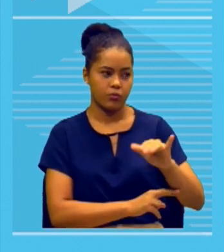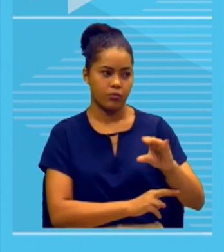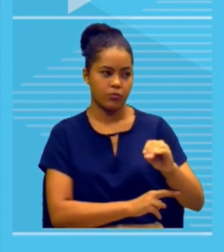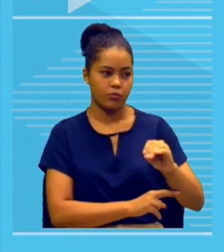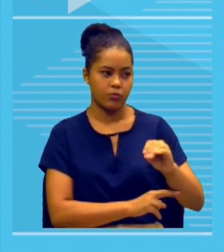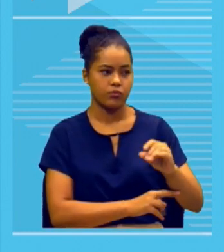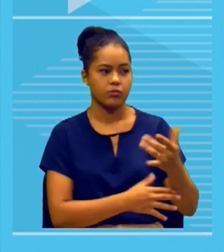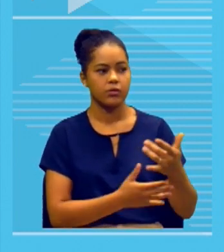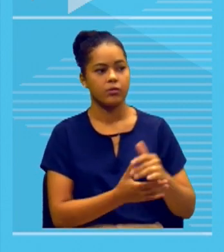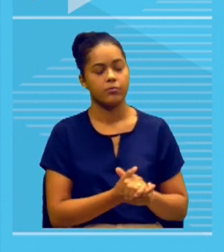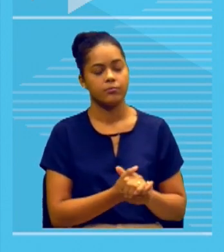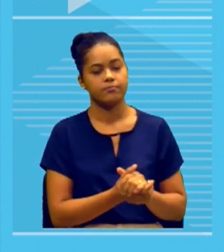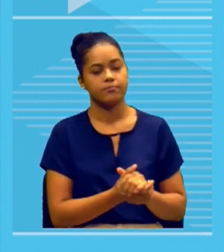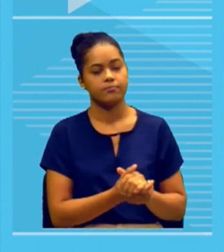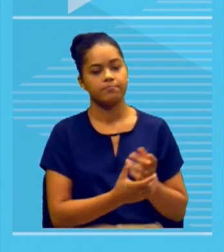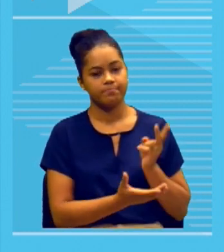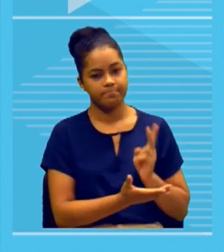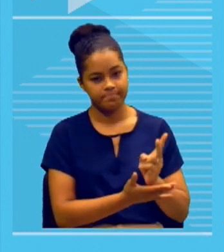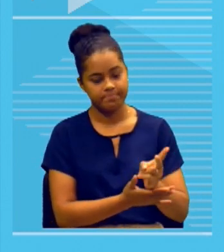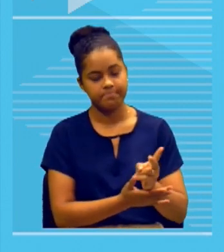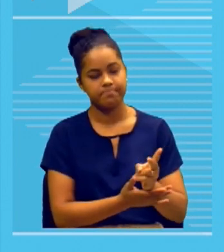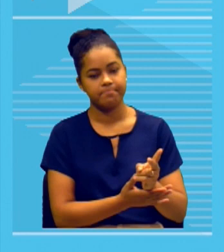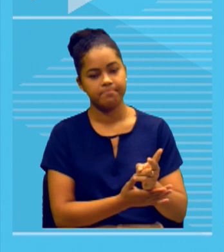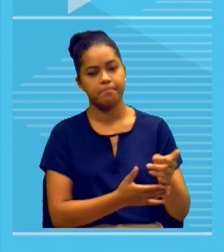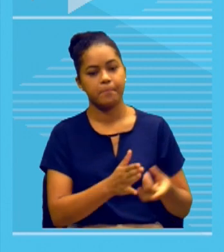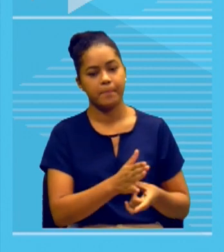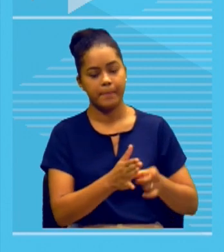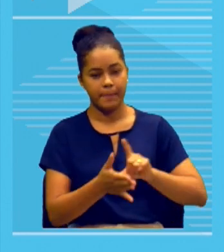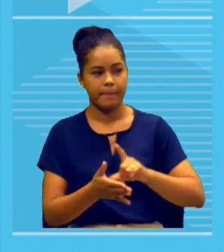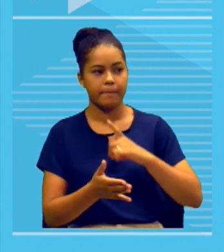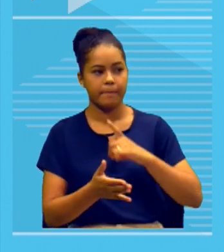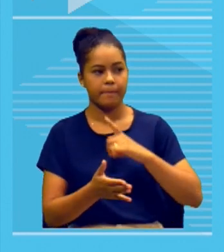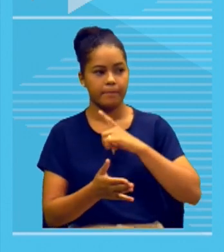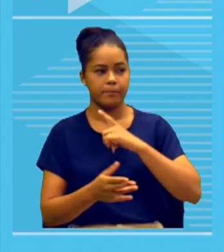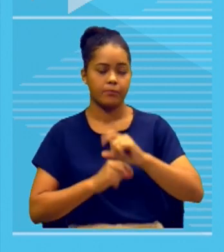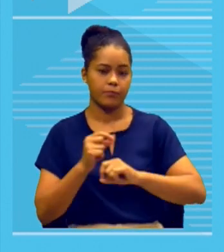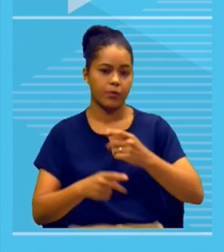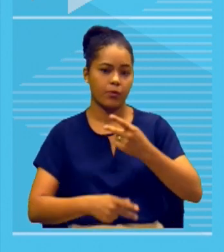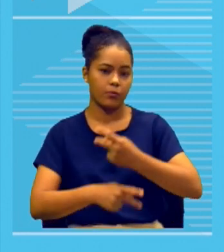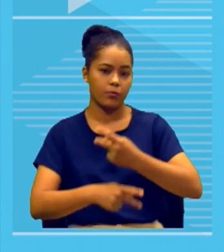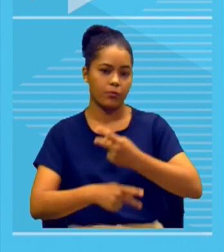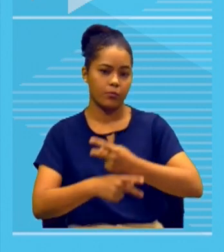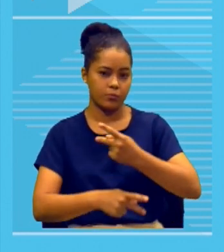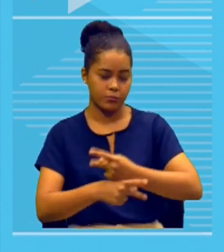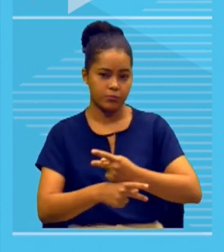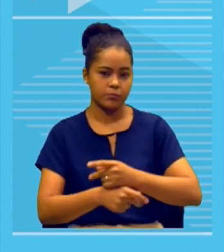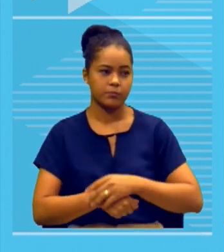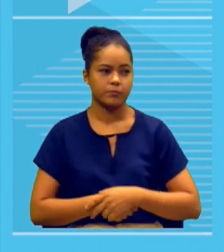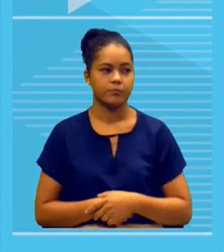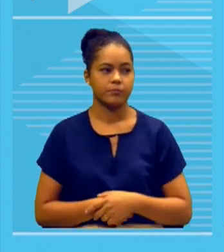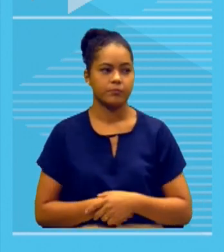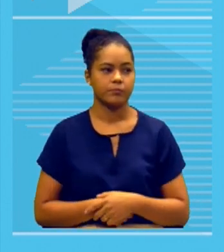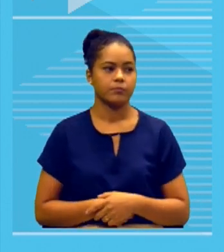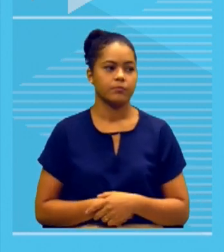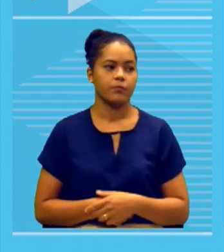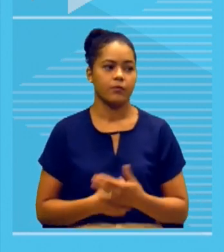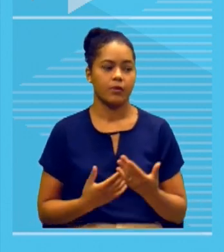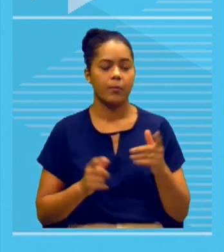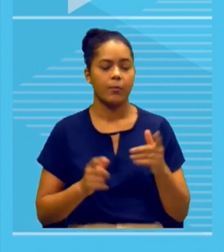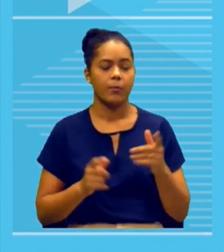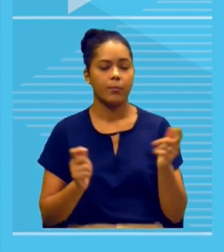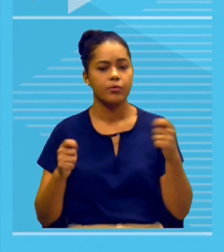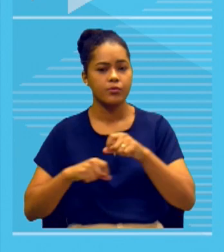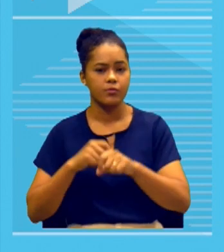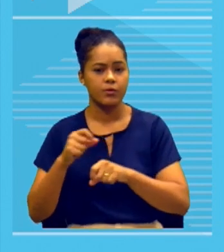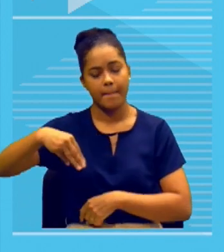aparece antes do verbo aí eu botei o si mas é qualquer pronome oblíquo eu posso botar